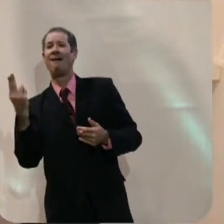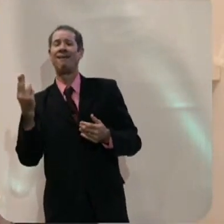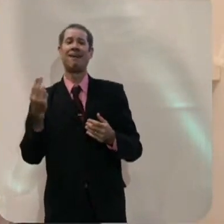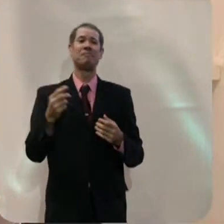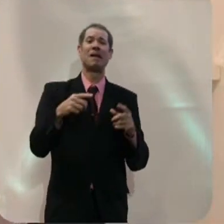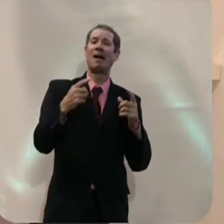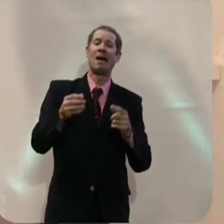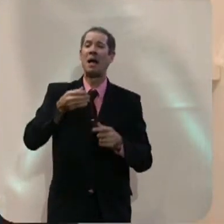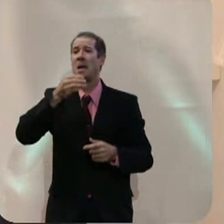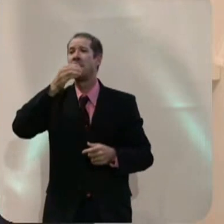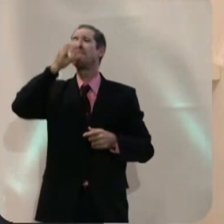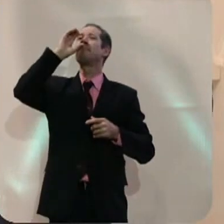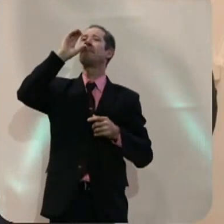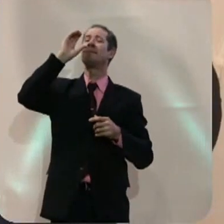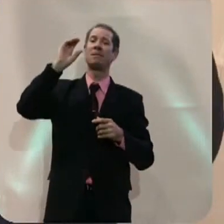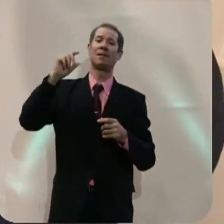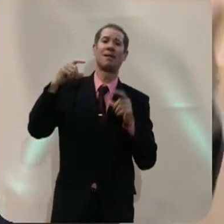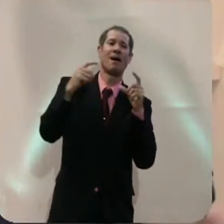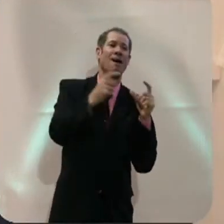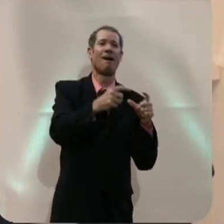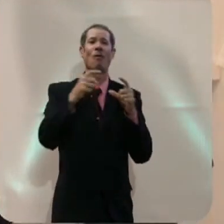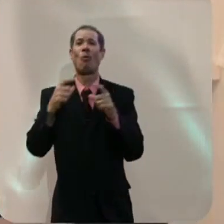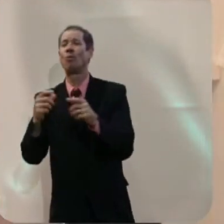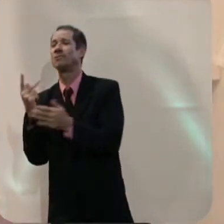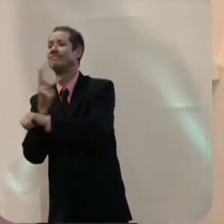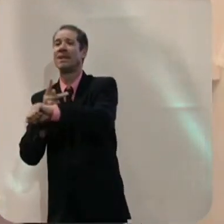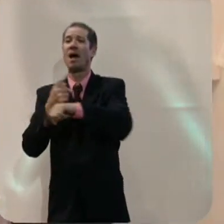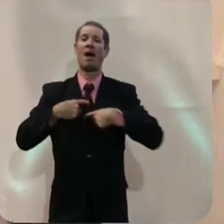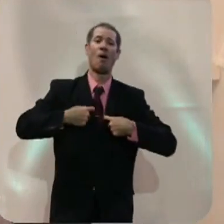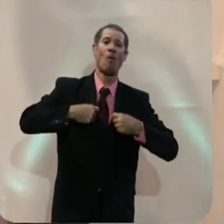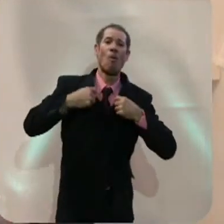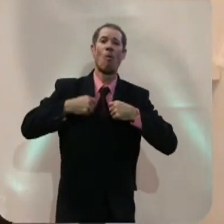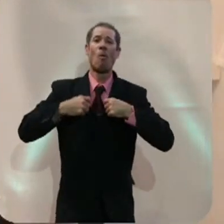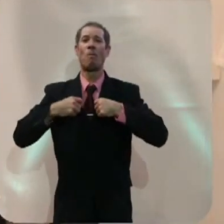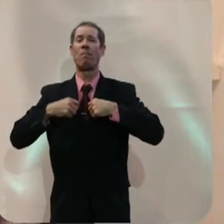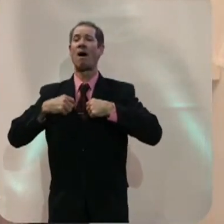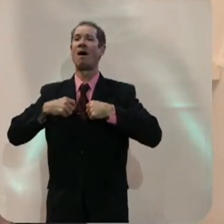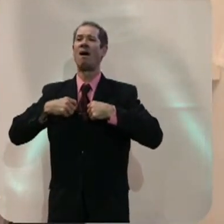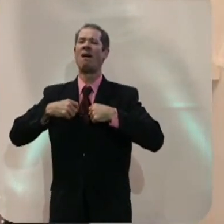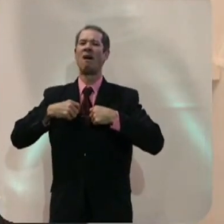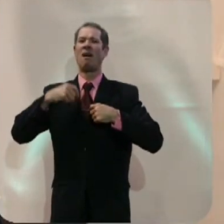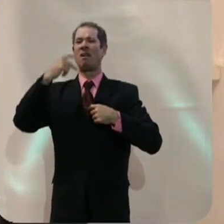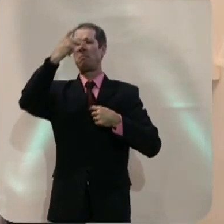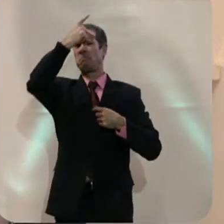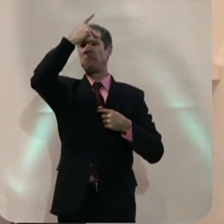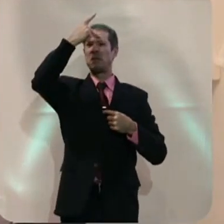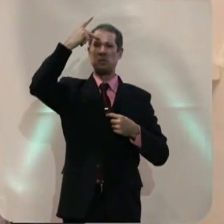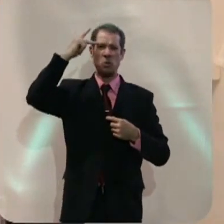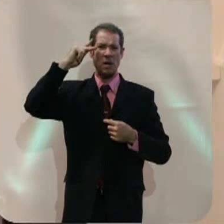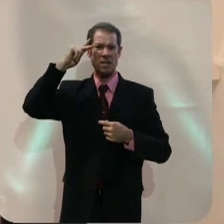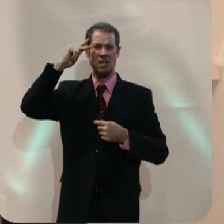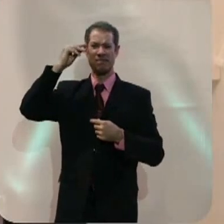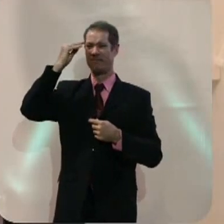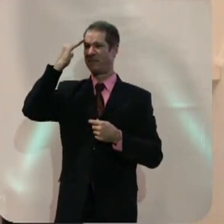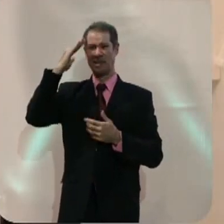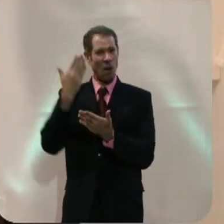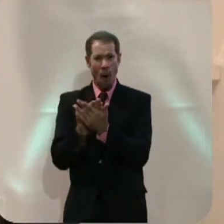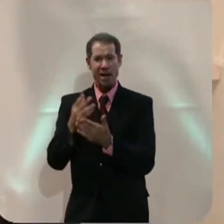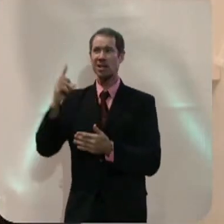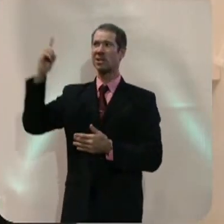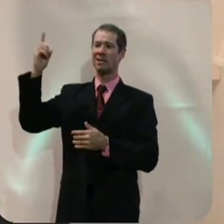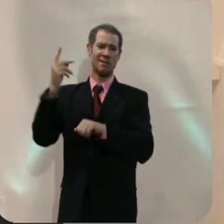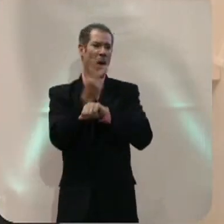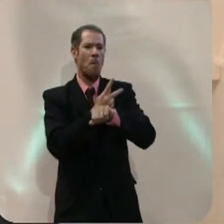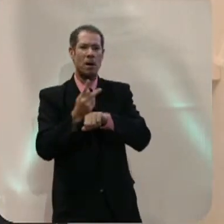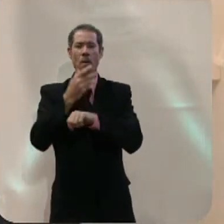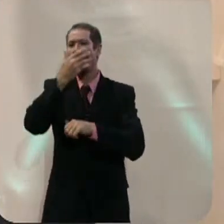vamos arranjar bebida, ou onde é que vamos arranjar roupas, pois os pagãos é que estão sempre procurando essas coisas.